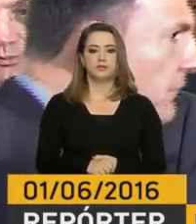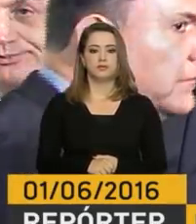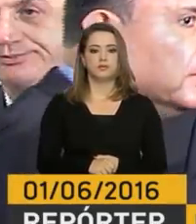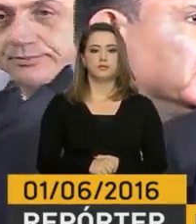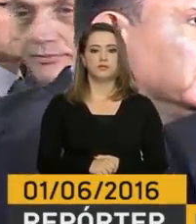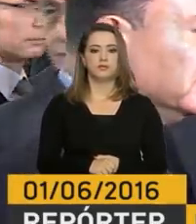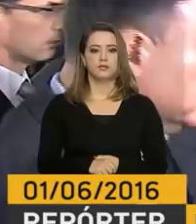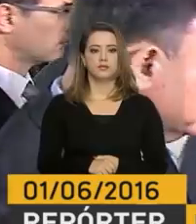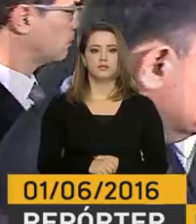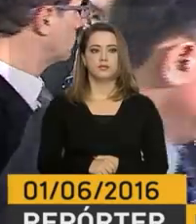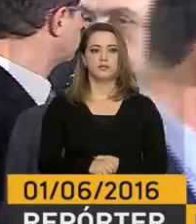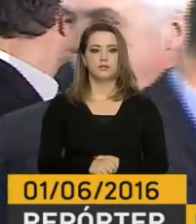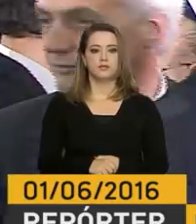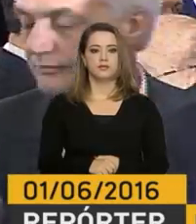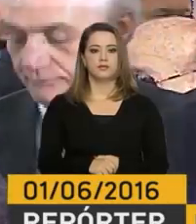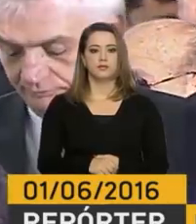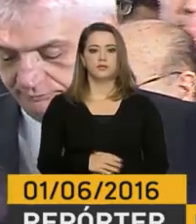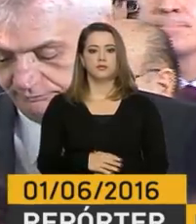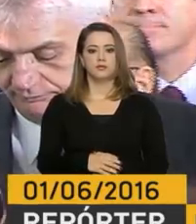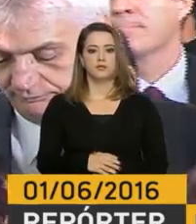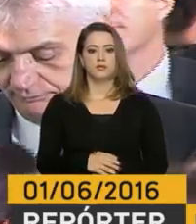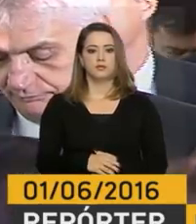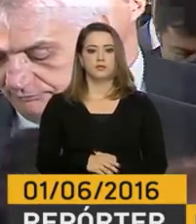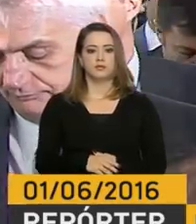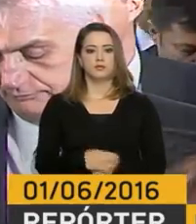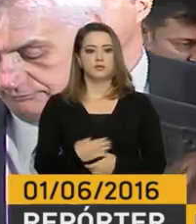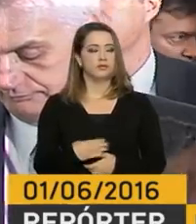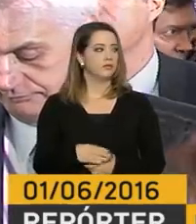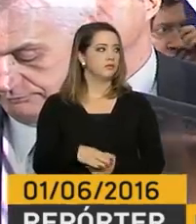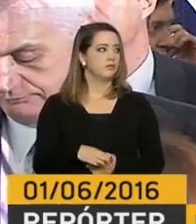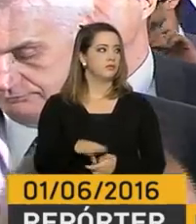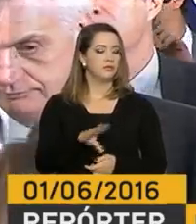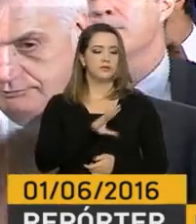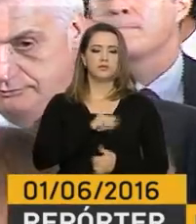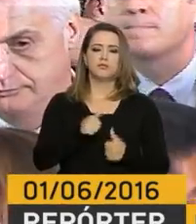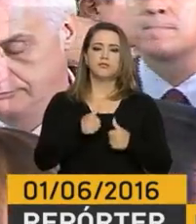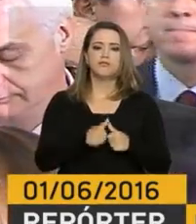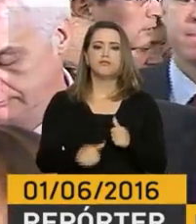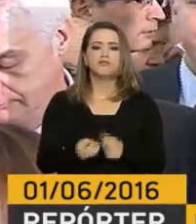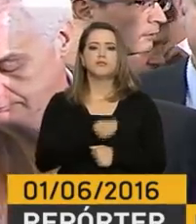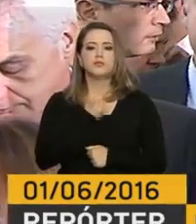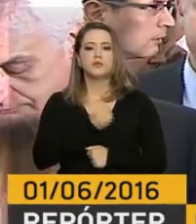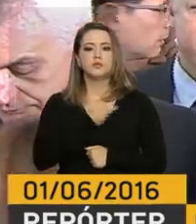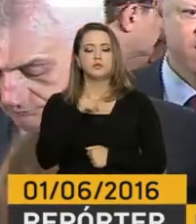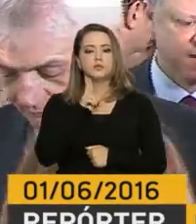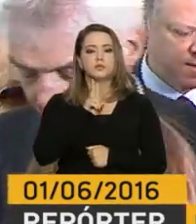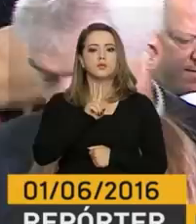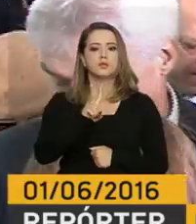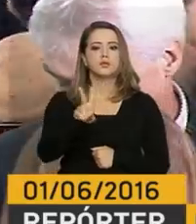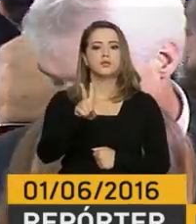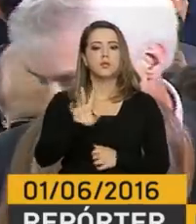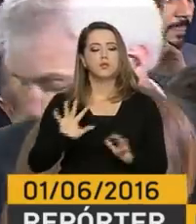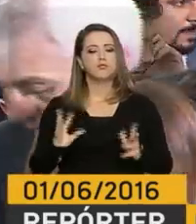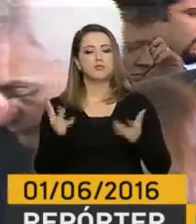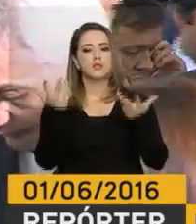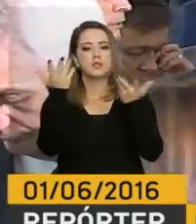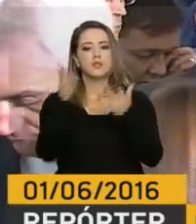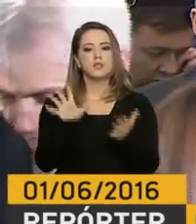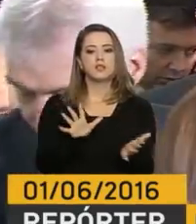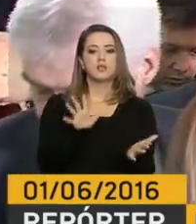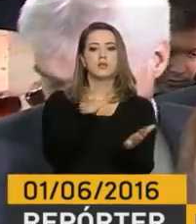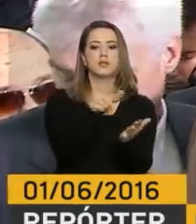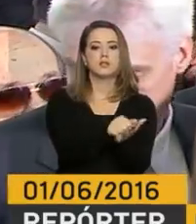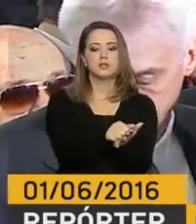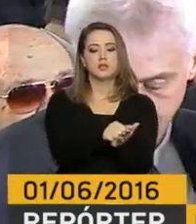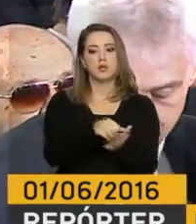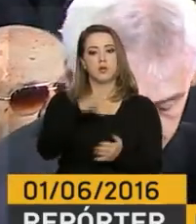nós acompanhamos ao vivo direto do Palácio do Planalto em Brasília a cerimônia de posse dos presidentes do BNDS da